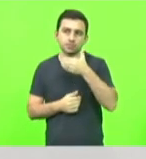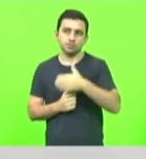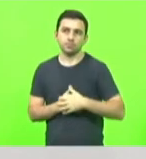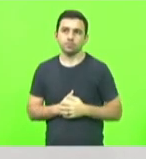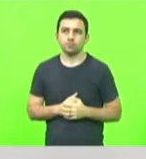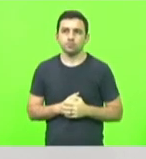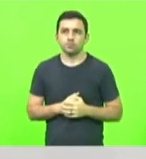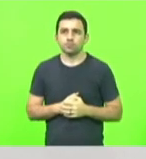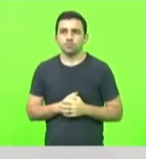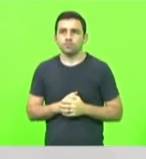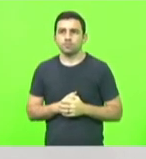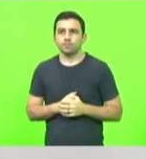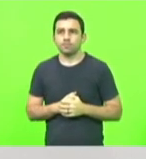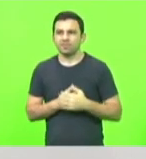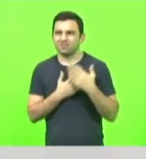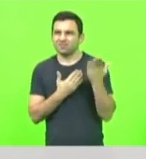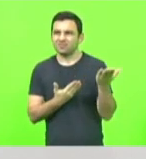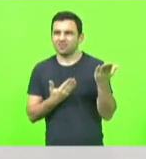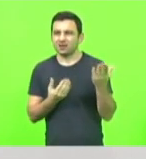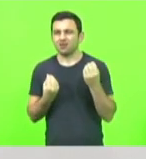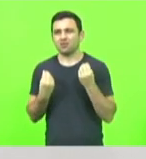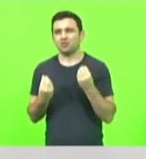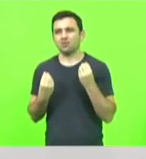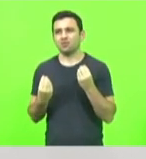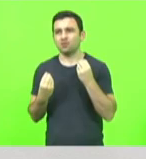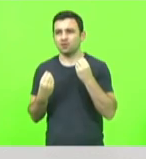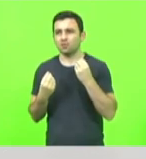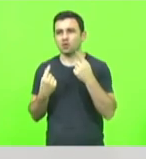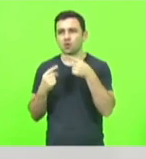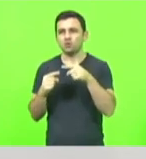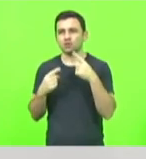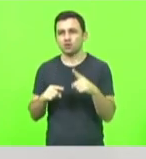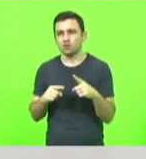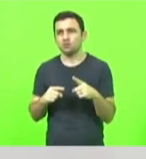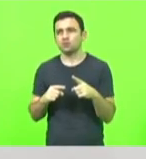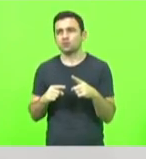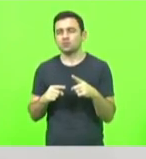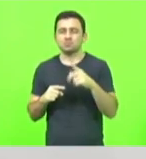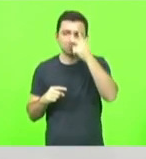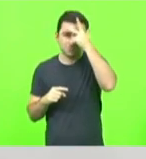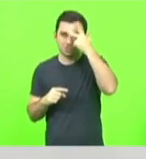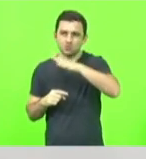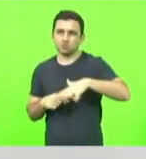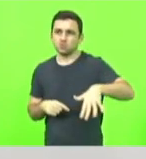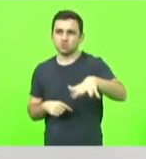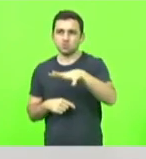Essa forma zombeteira, zombeteira de tratar as pessoas,